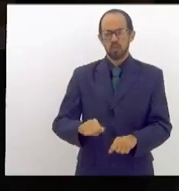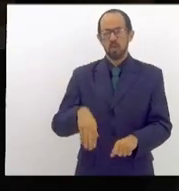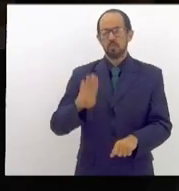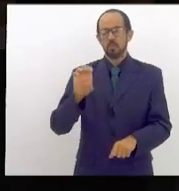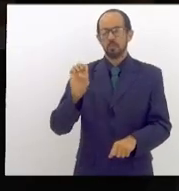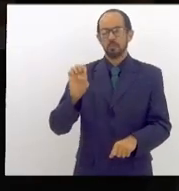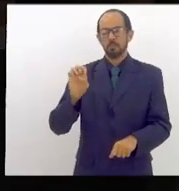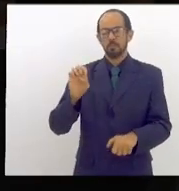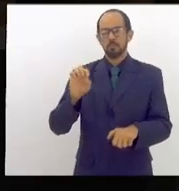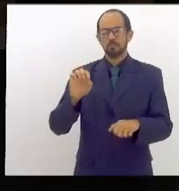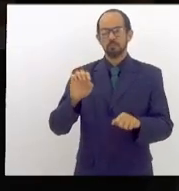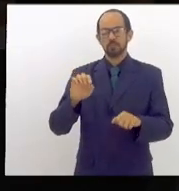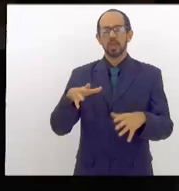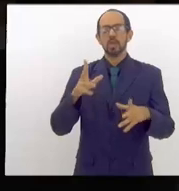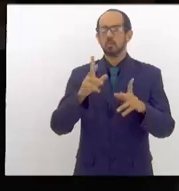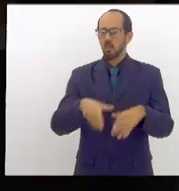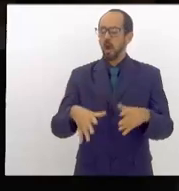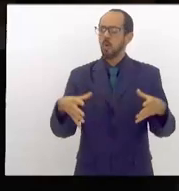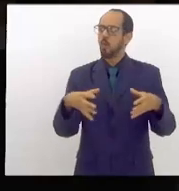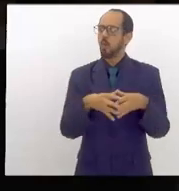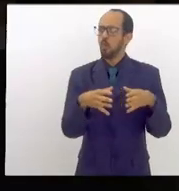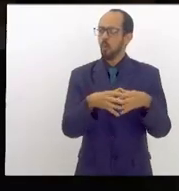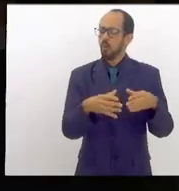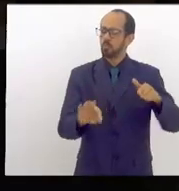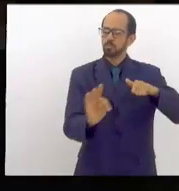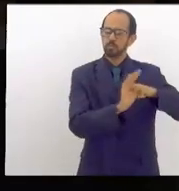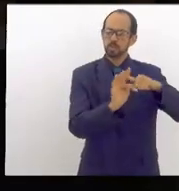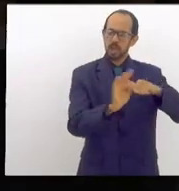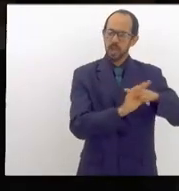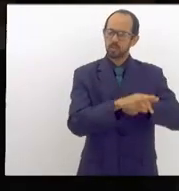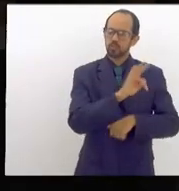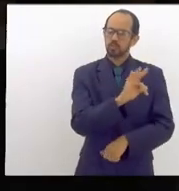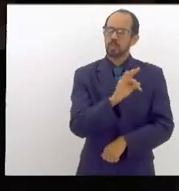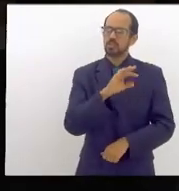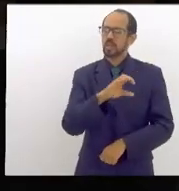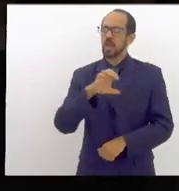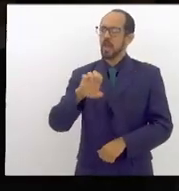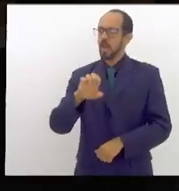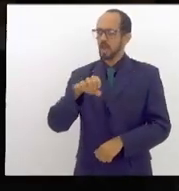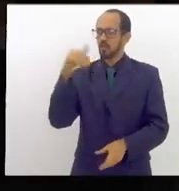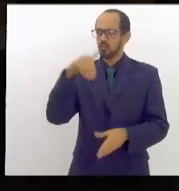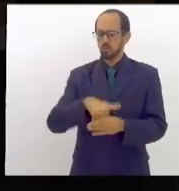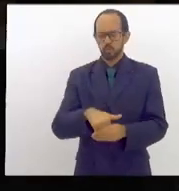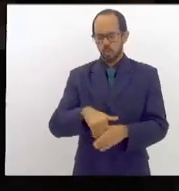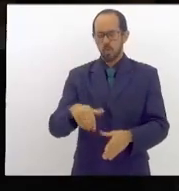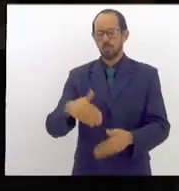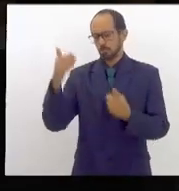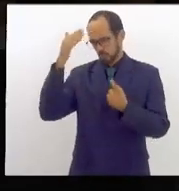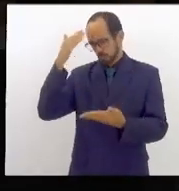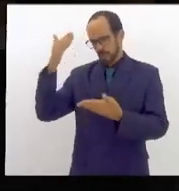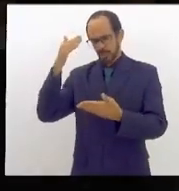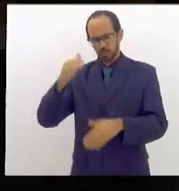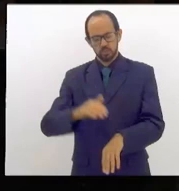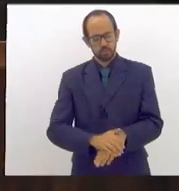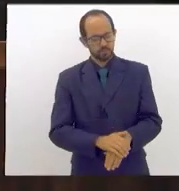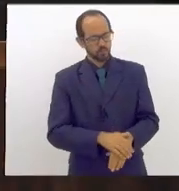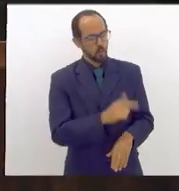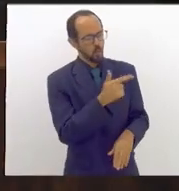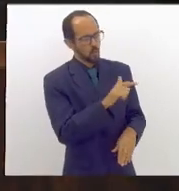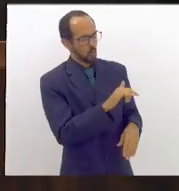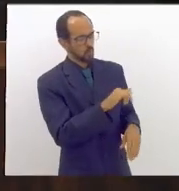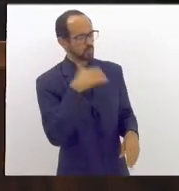é o corpo instrutivo do Tribunal de Contas do Estado do Rio de Janeiro Obrigado próximo moradores